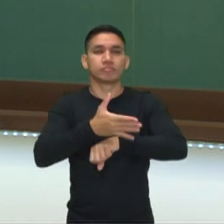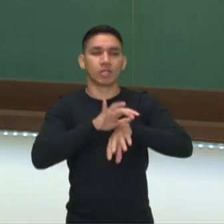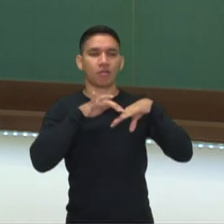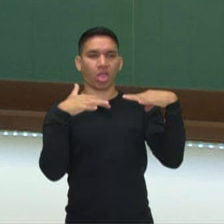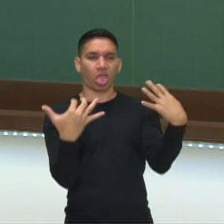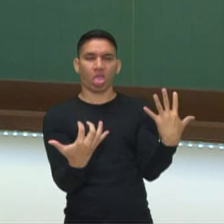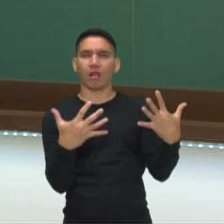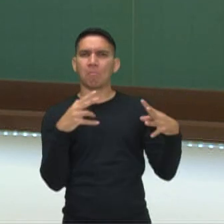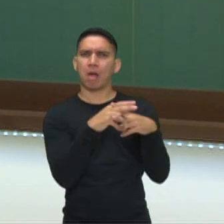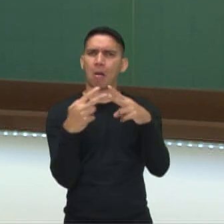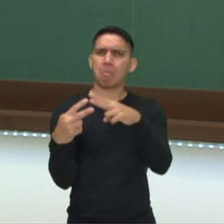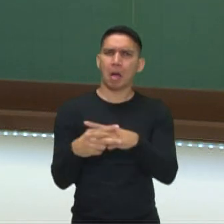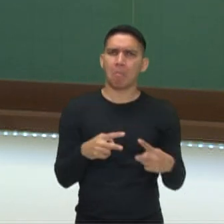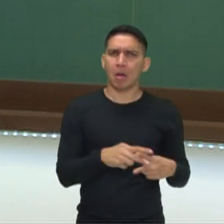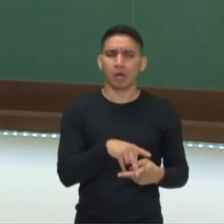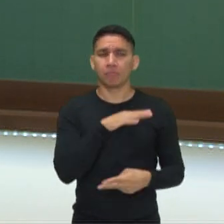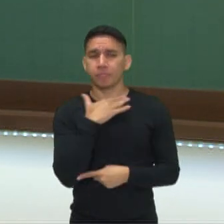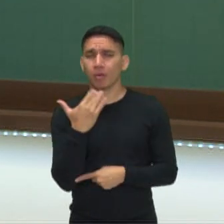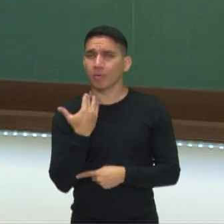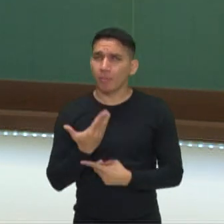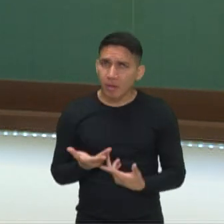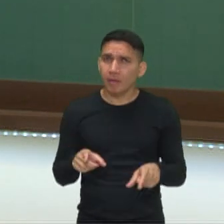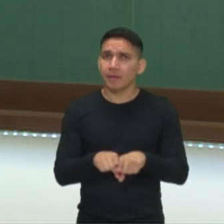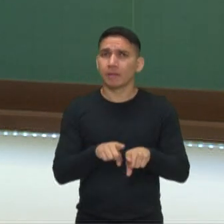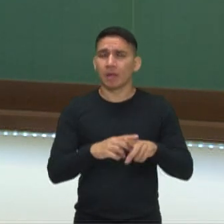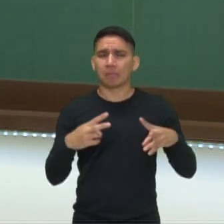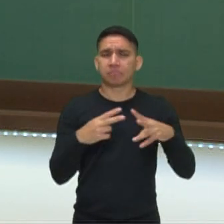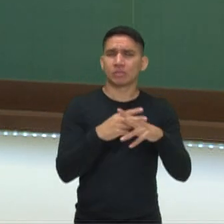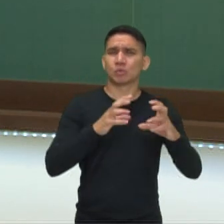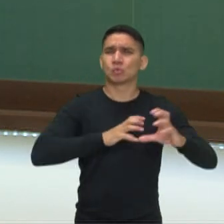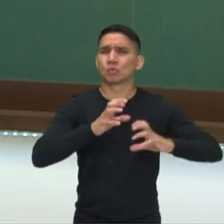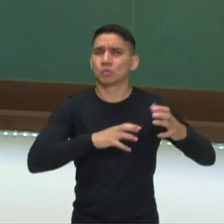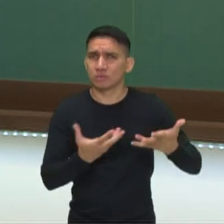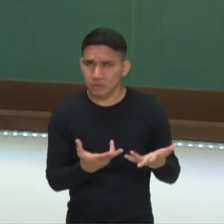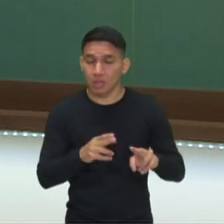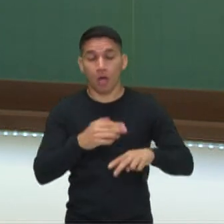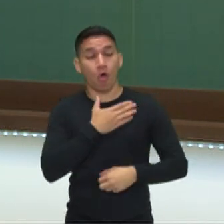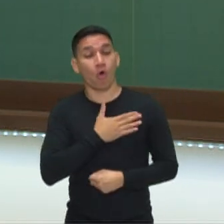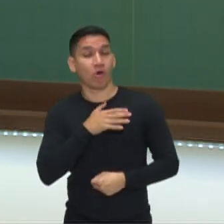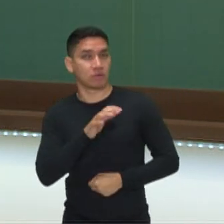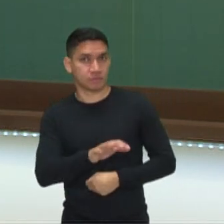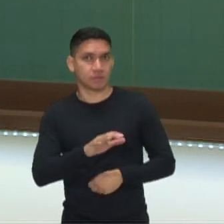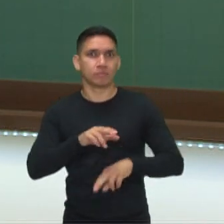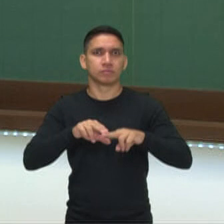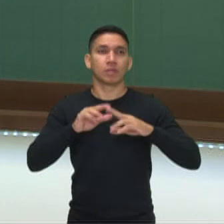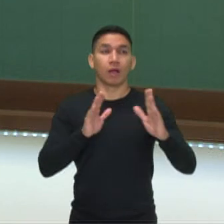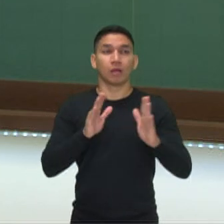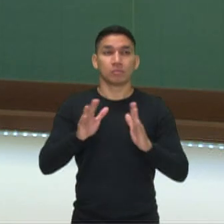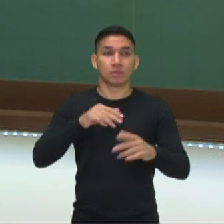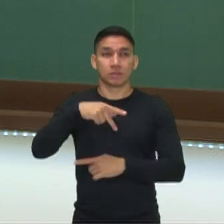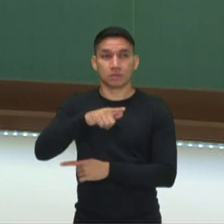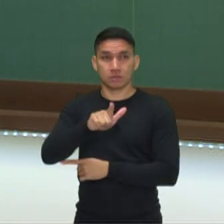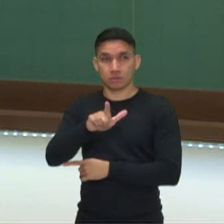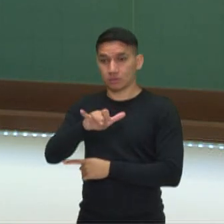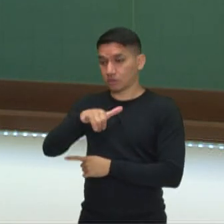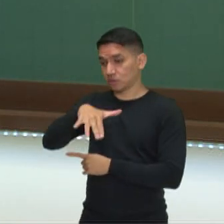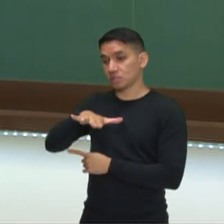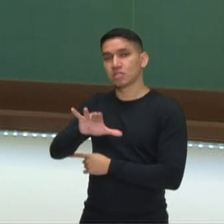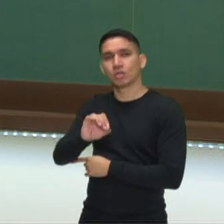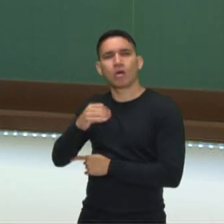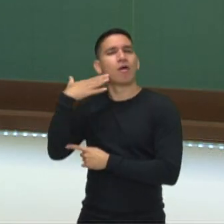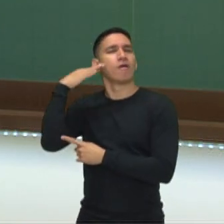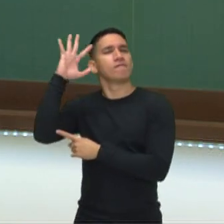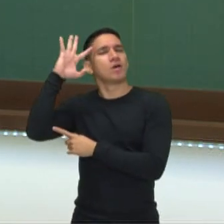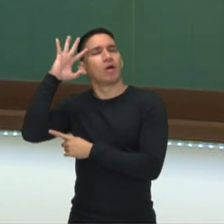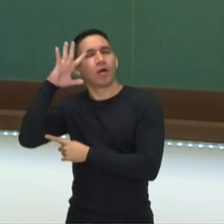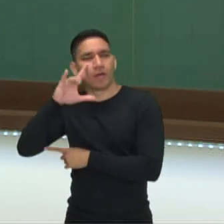gladiadores morrendo e matando, e gostavam de ver as corridas, onde existia muita morte. Então, nesse período, Plínio, grande filósofo, um grande defensor da